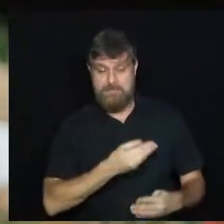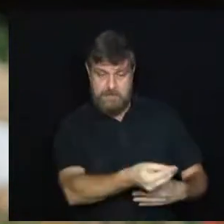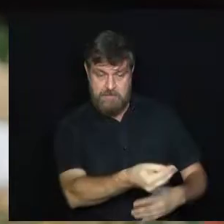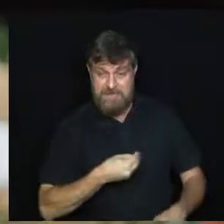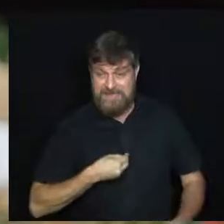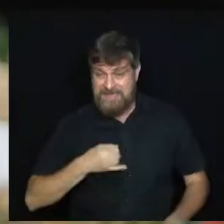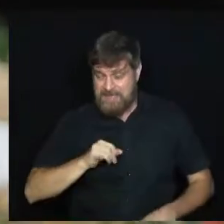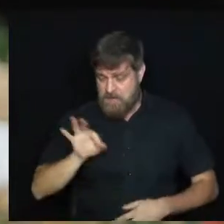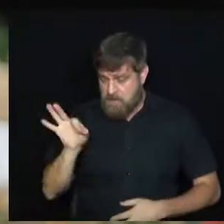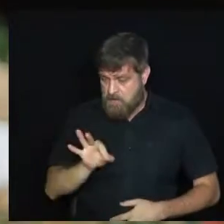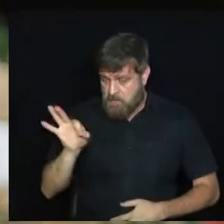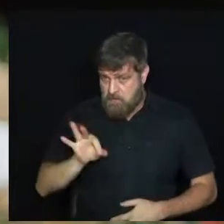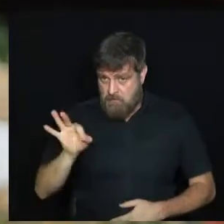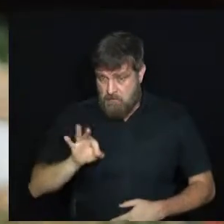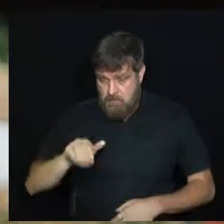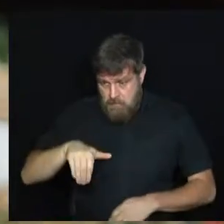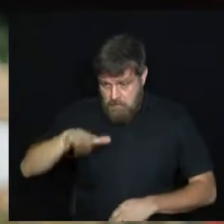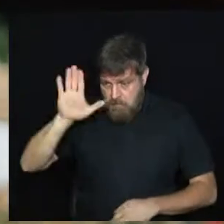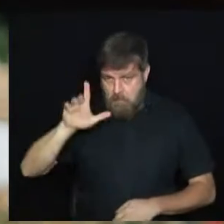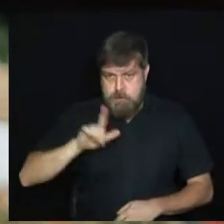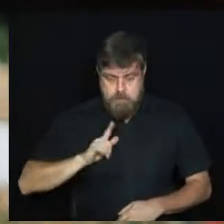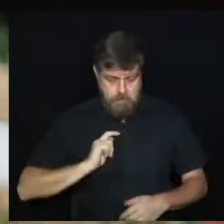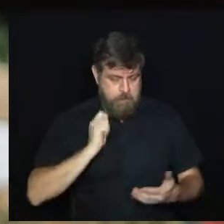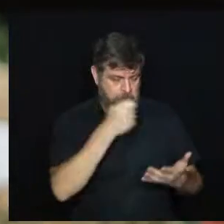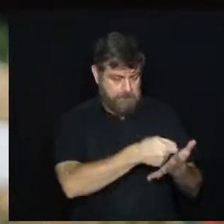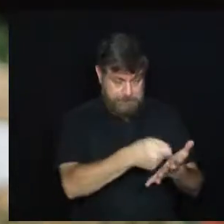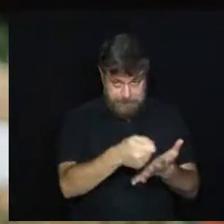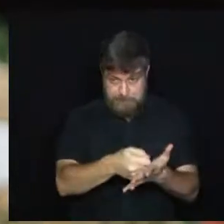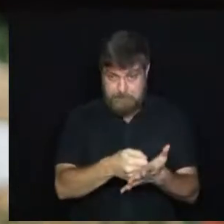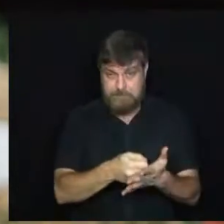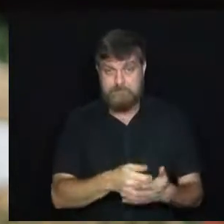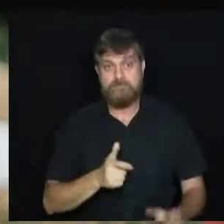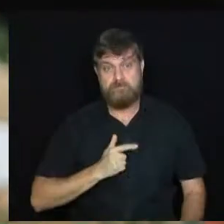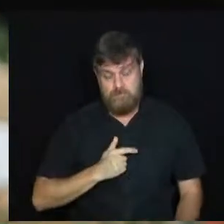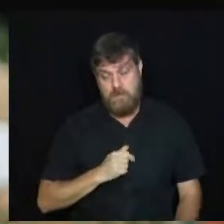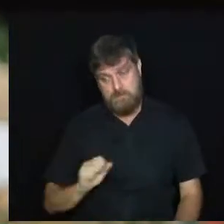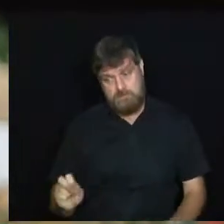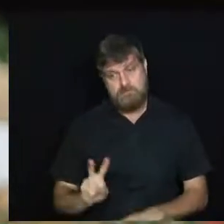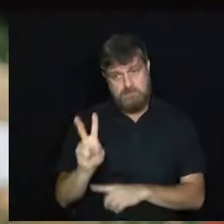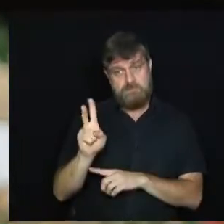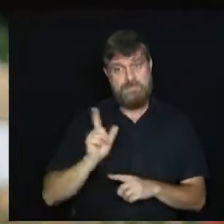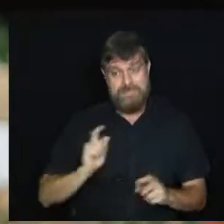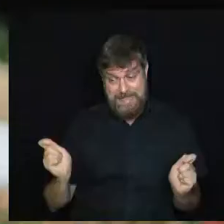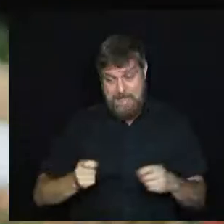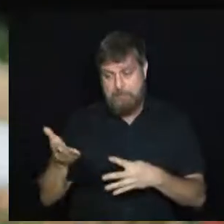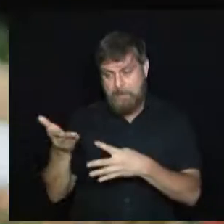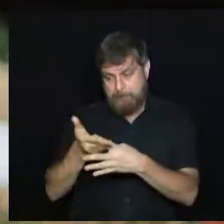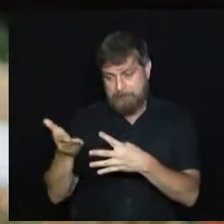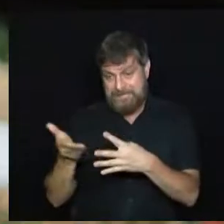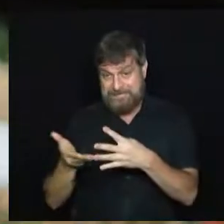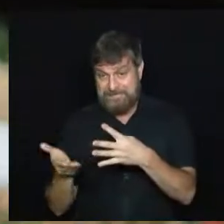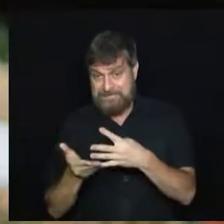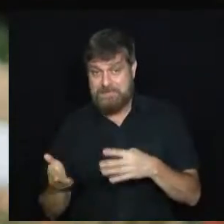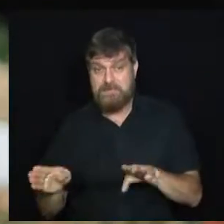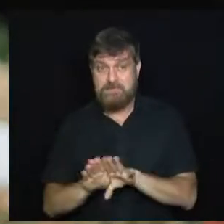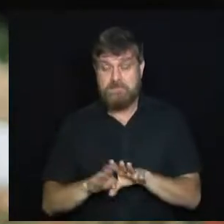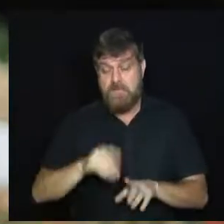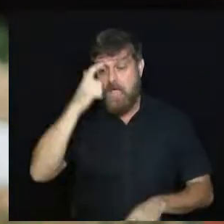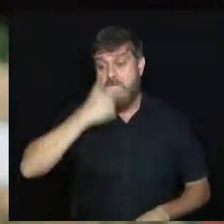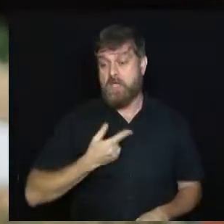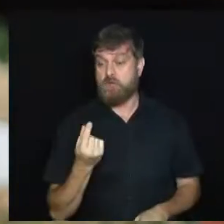que eu estou recebendo ela é maior do que a taxa que eu estou pagando, vale a pena eu parcelar. A diferença fica